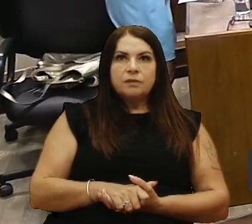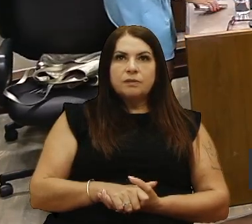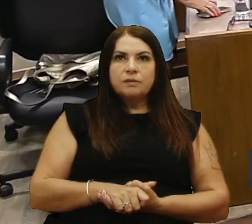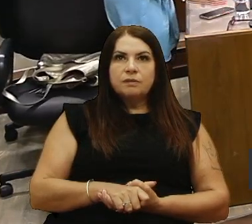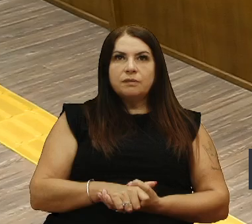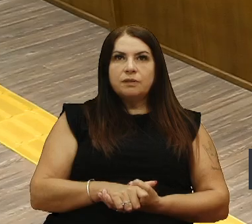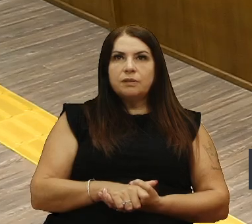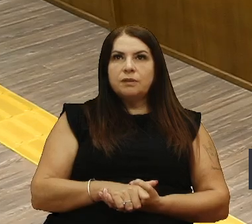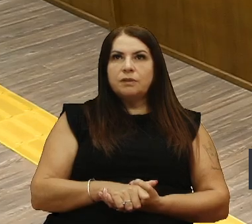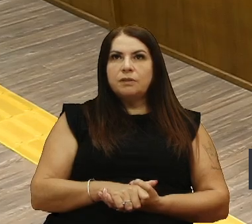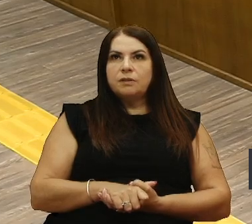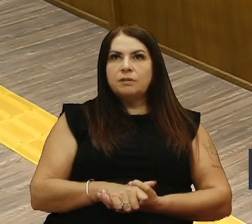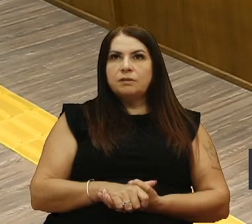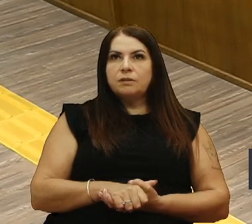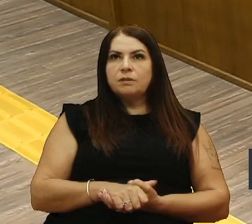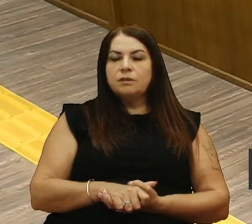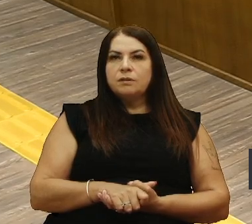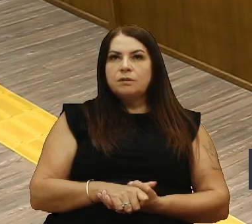Da tribuna.